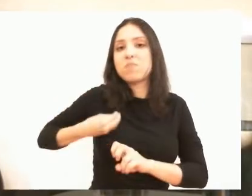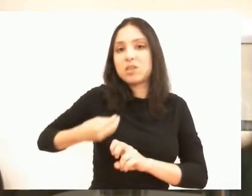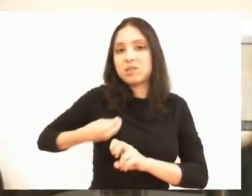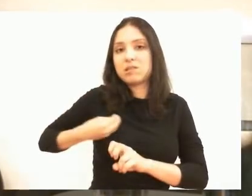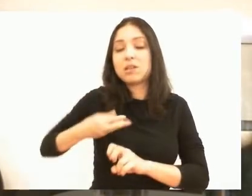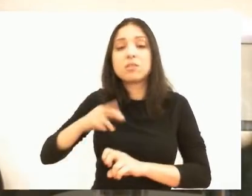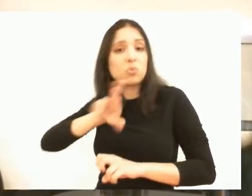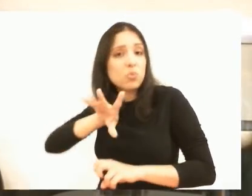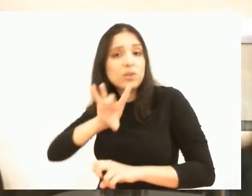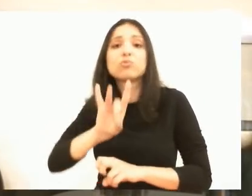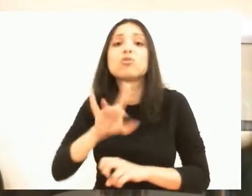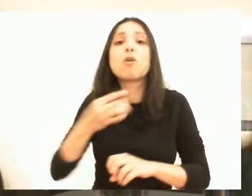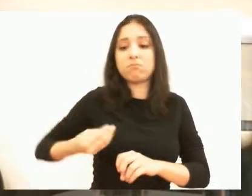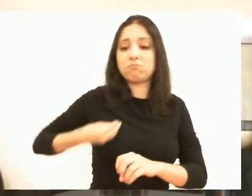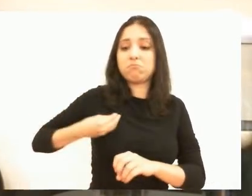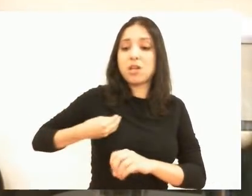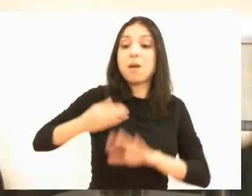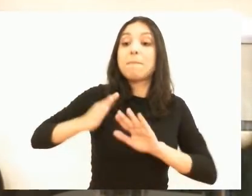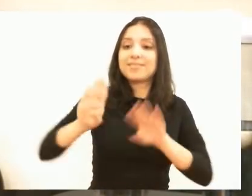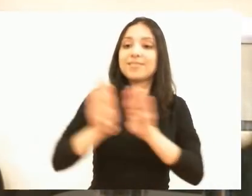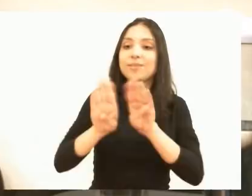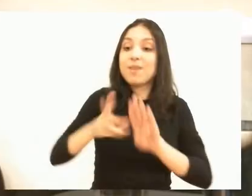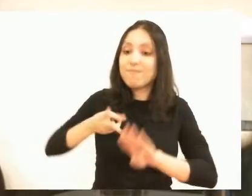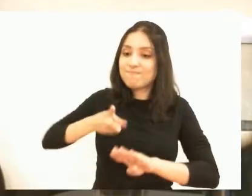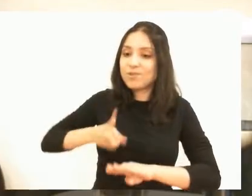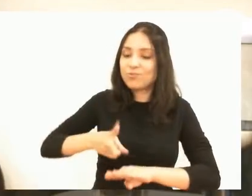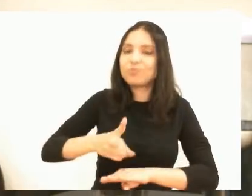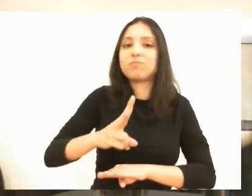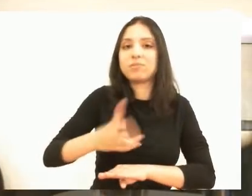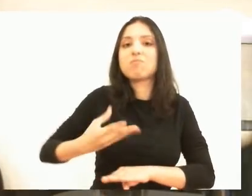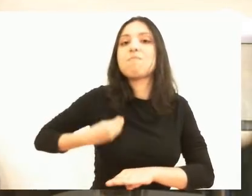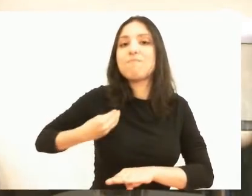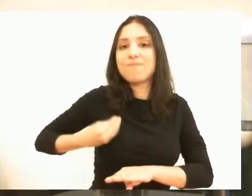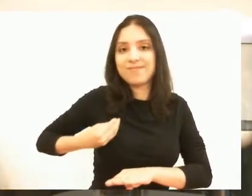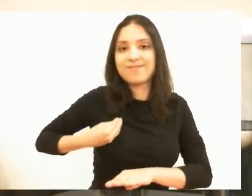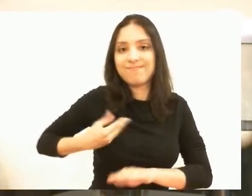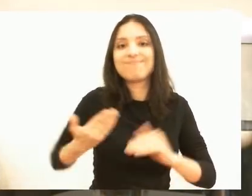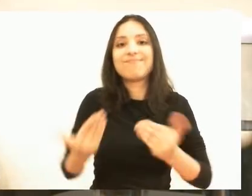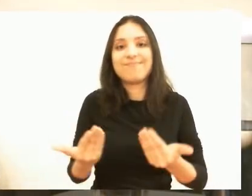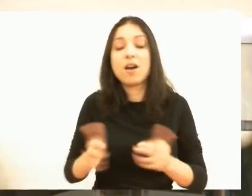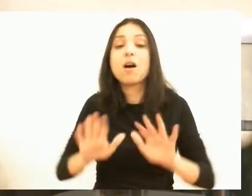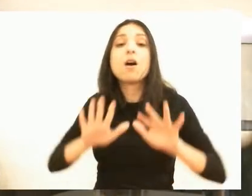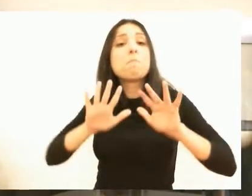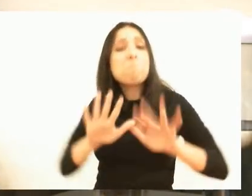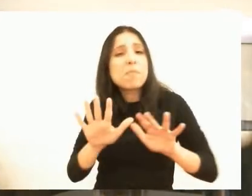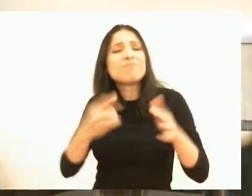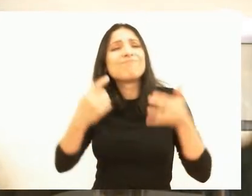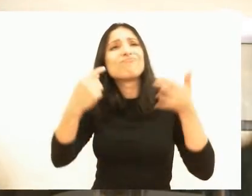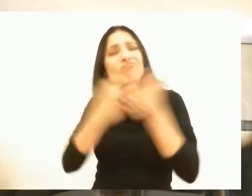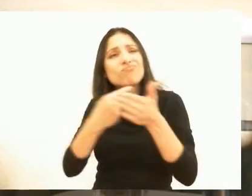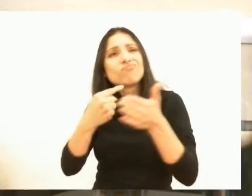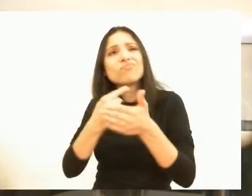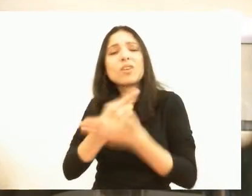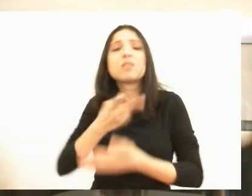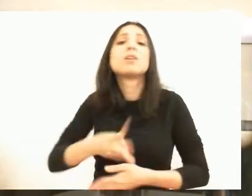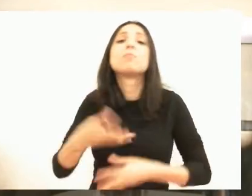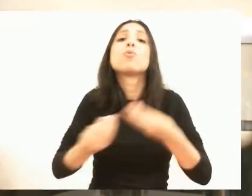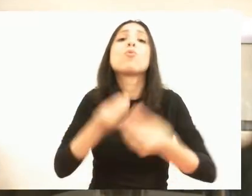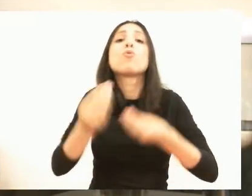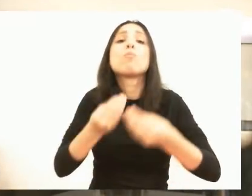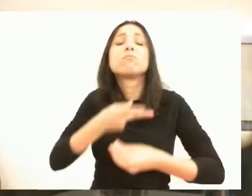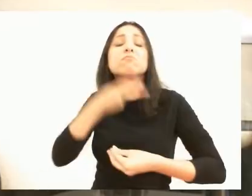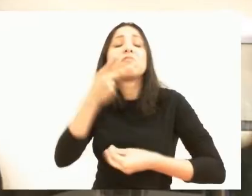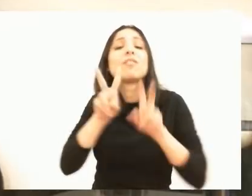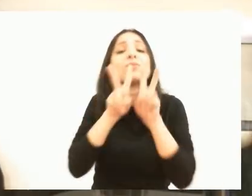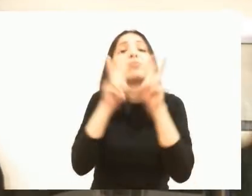presença mas a manutenção da presença só que eu me pergunto como assim falar de